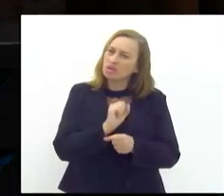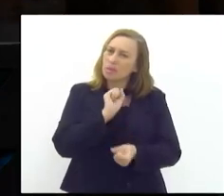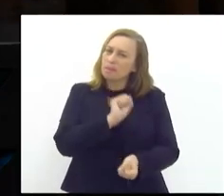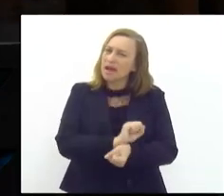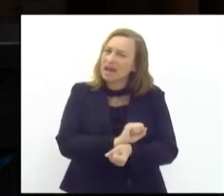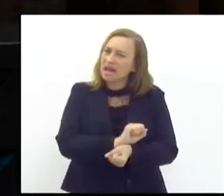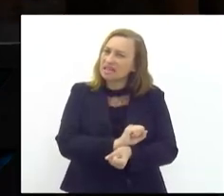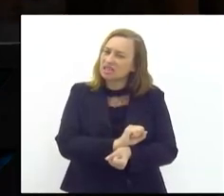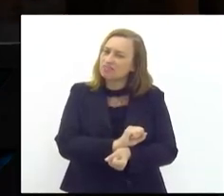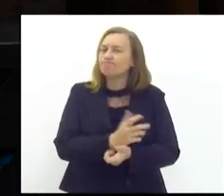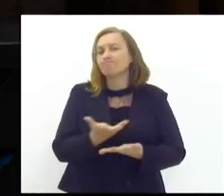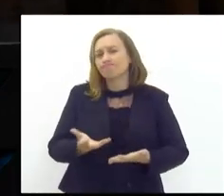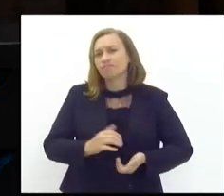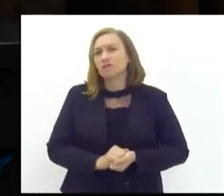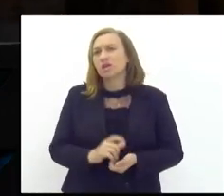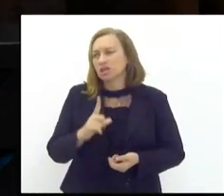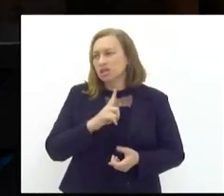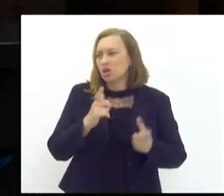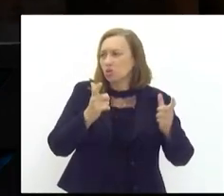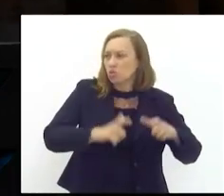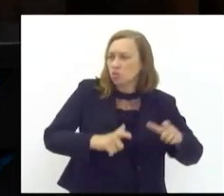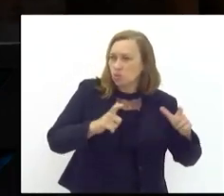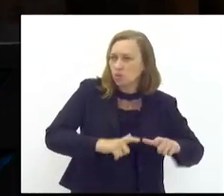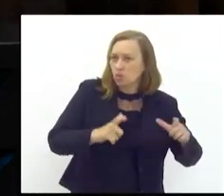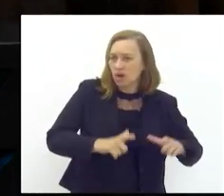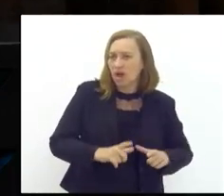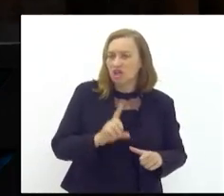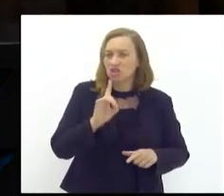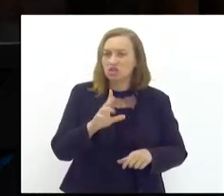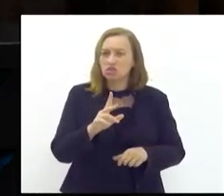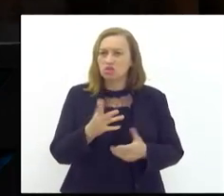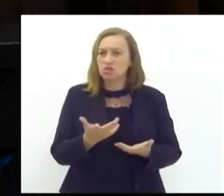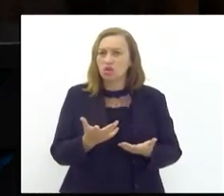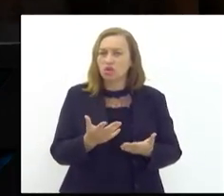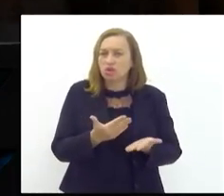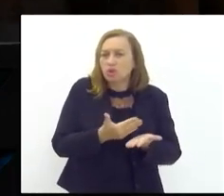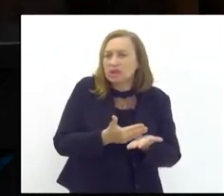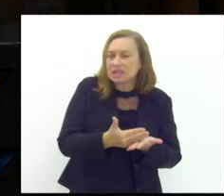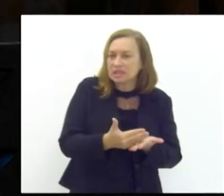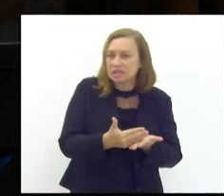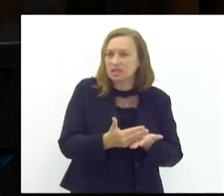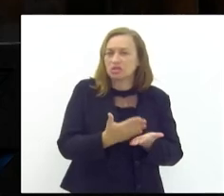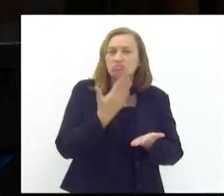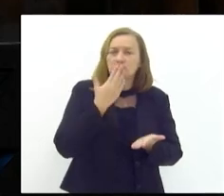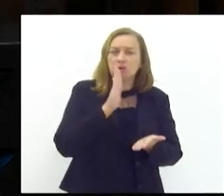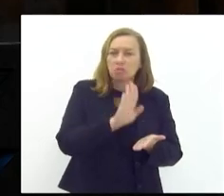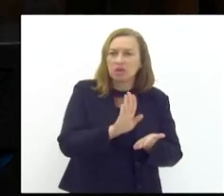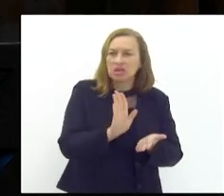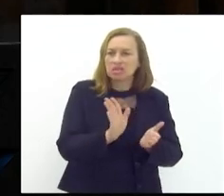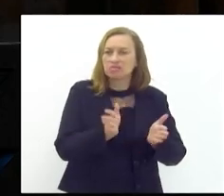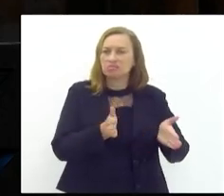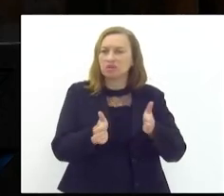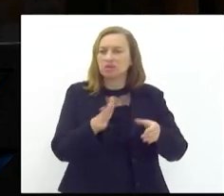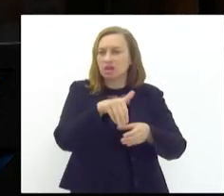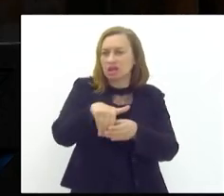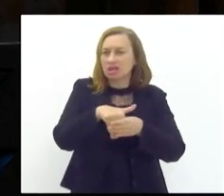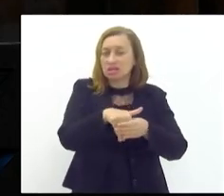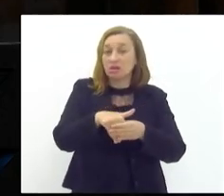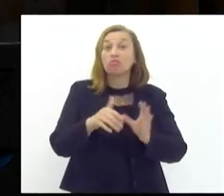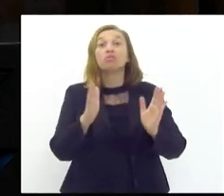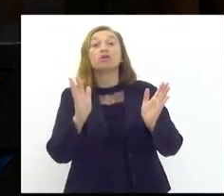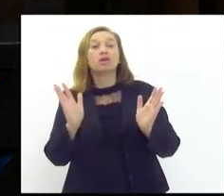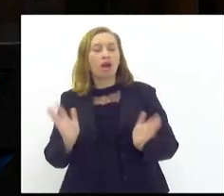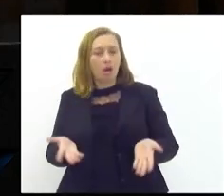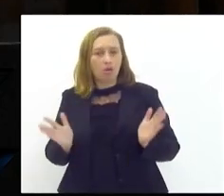ou paradas tem lugar aí que só tem a pedra fundamental Prometida na época de eleição junto dos Aliados locais e agora